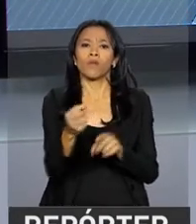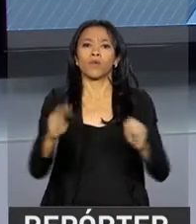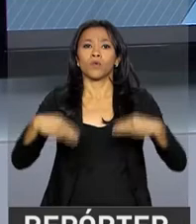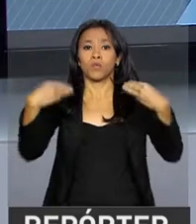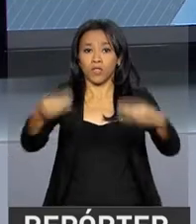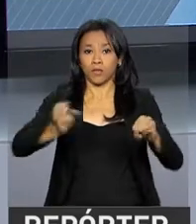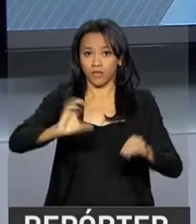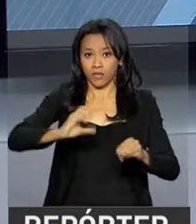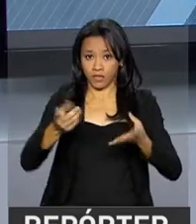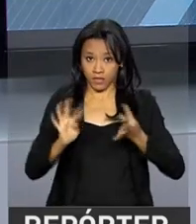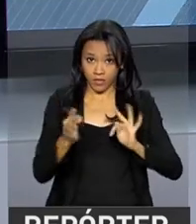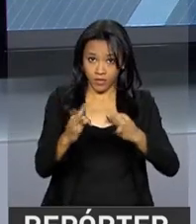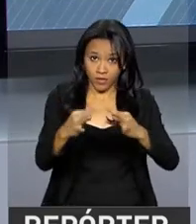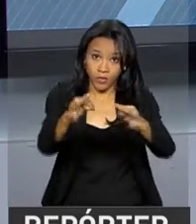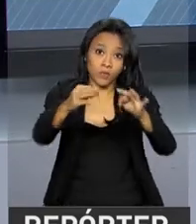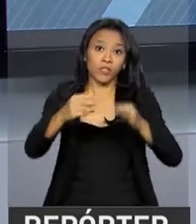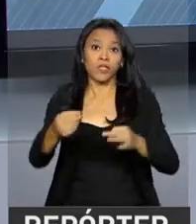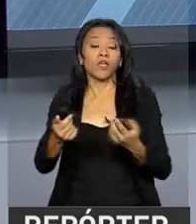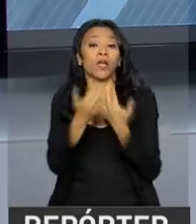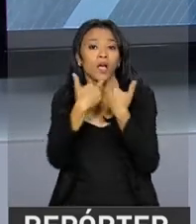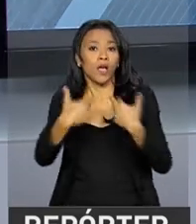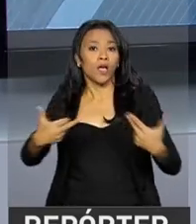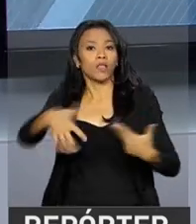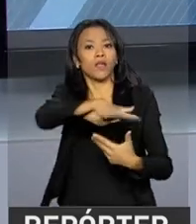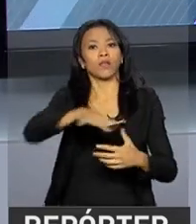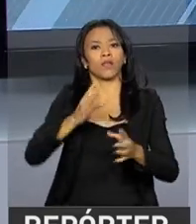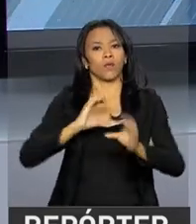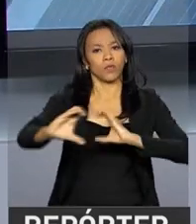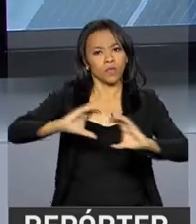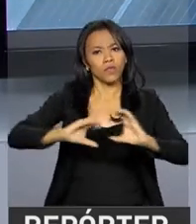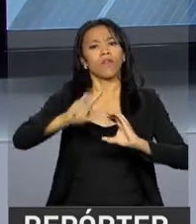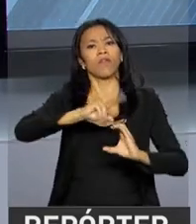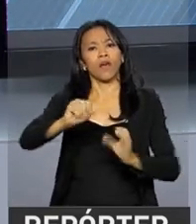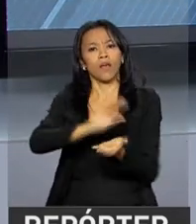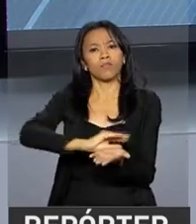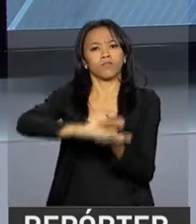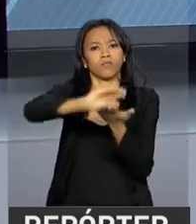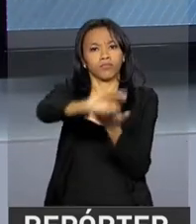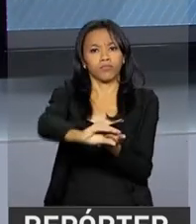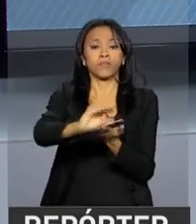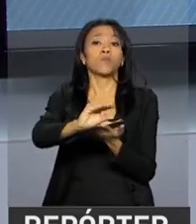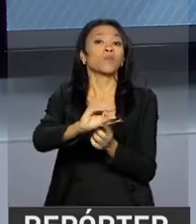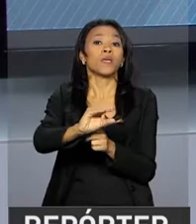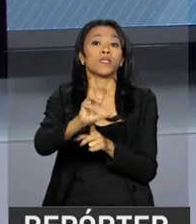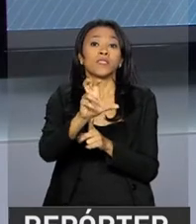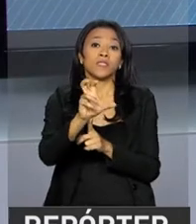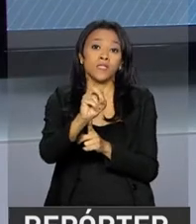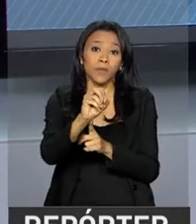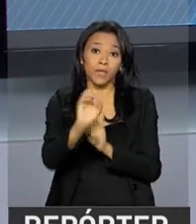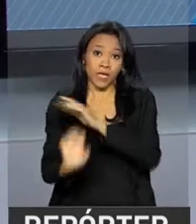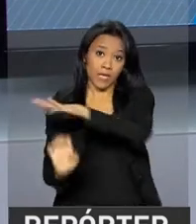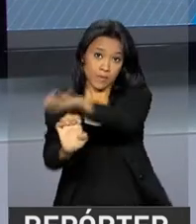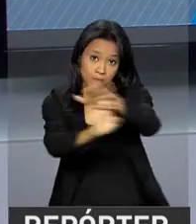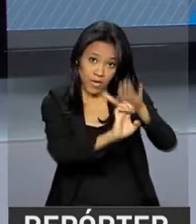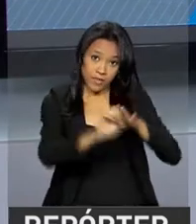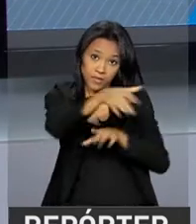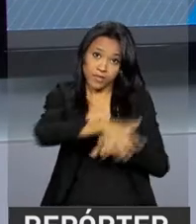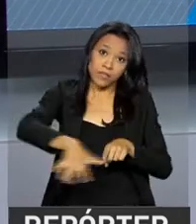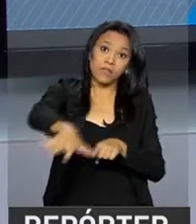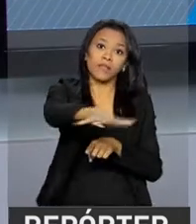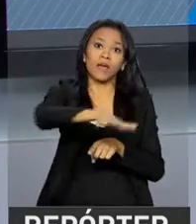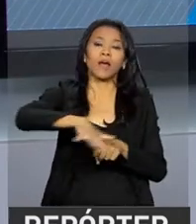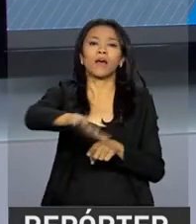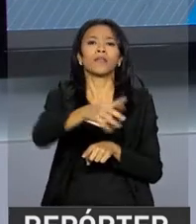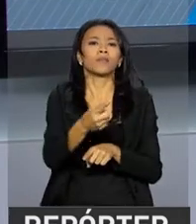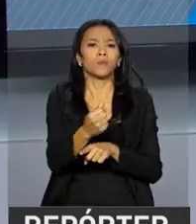tecnologia e inovações e comunicações vai investir em 50 empresas inovadoras na área de tecnologia o